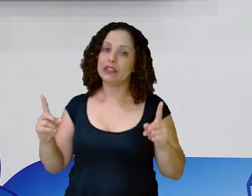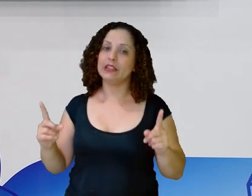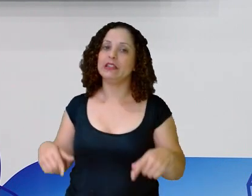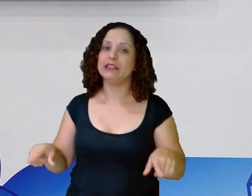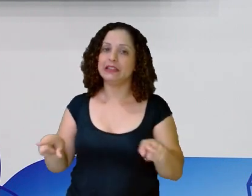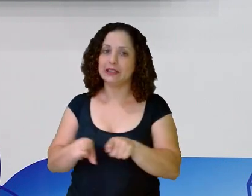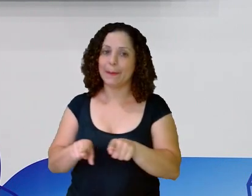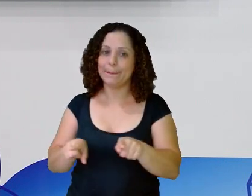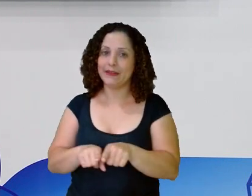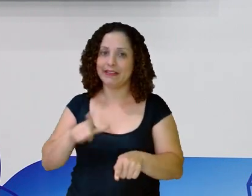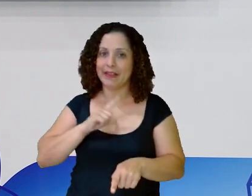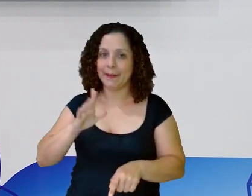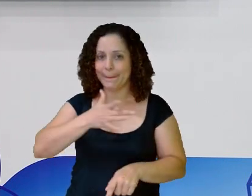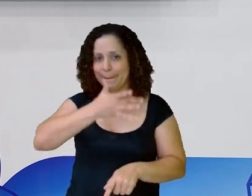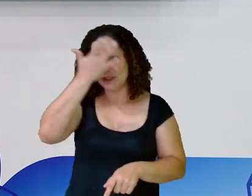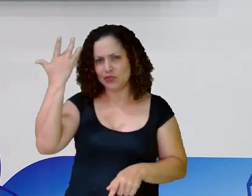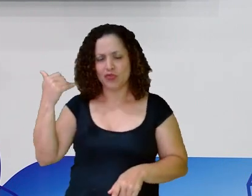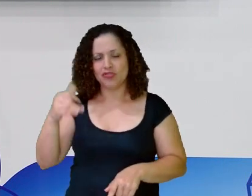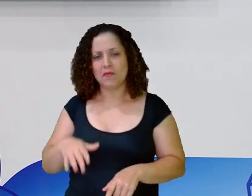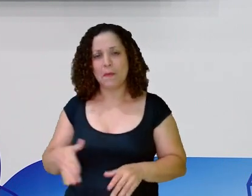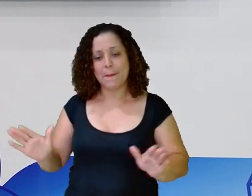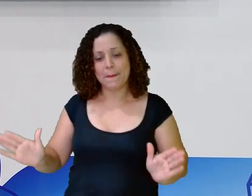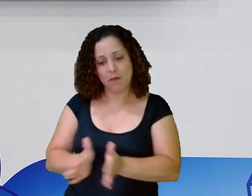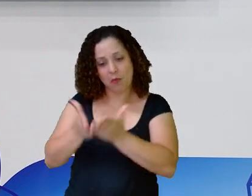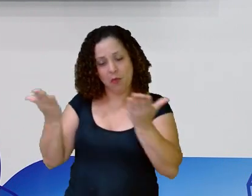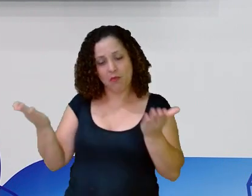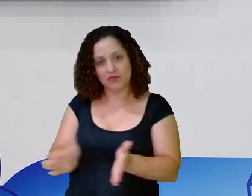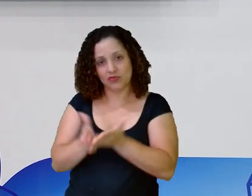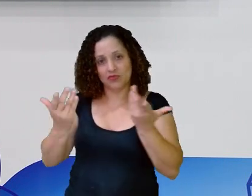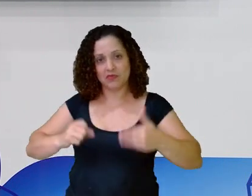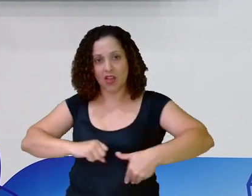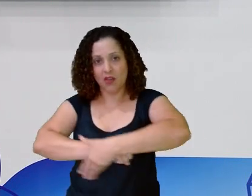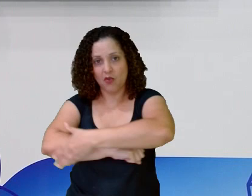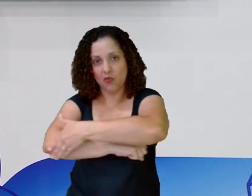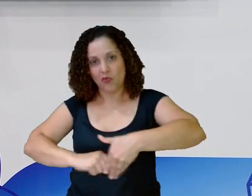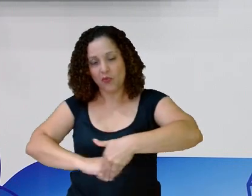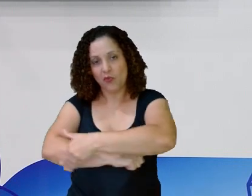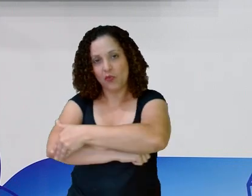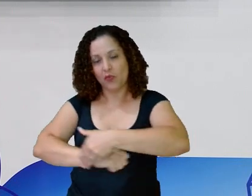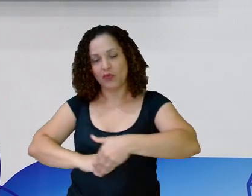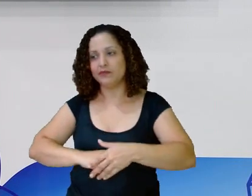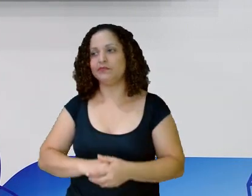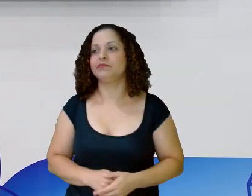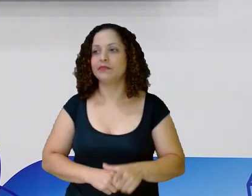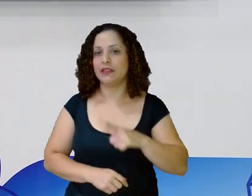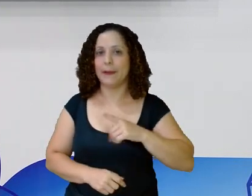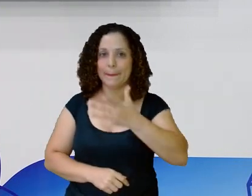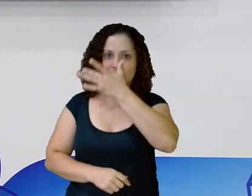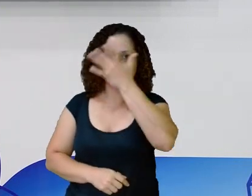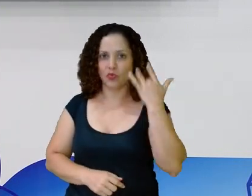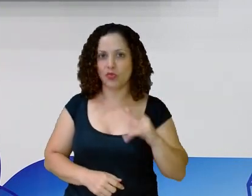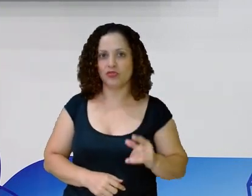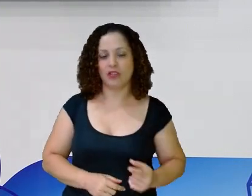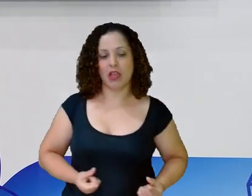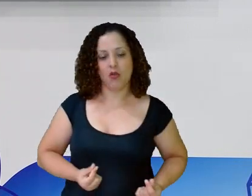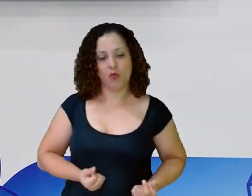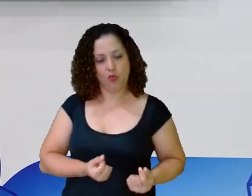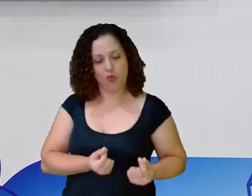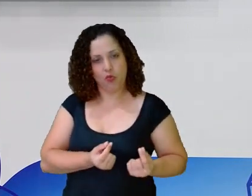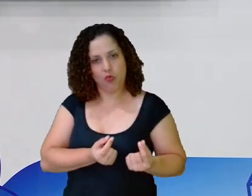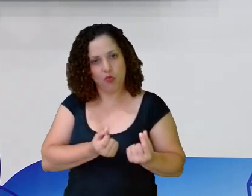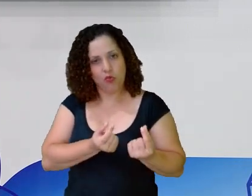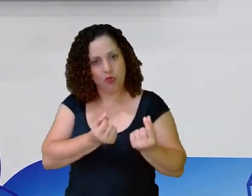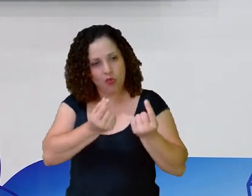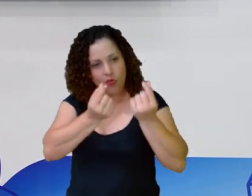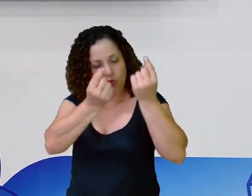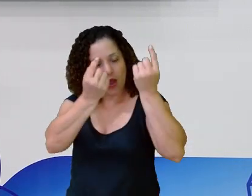em contraste, pessoas que vivem nas ruas também ainda, né? Então, enquanto nós temos pessoas com grande poder aquisitivo,